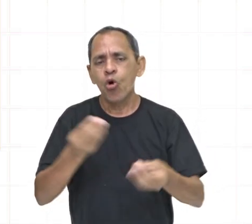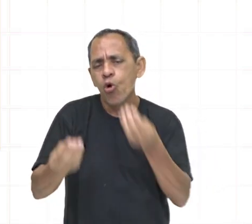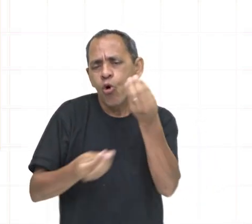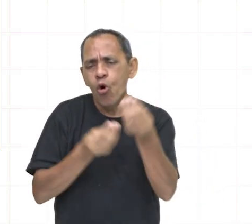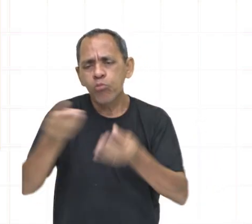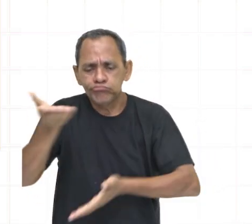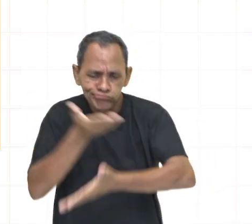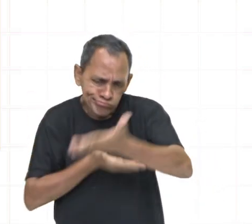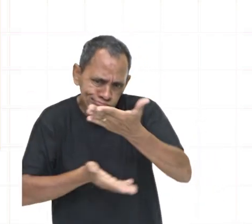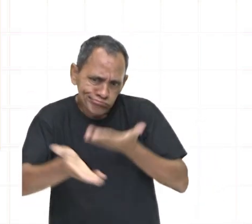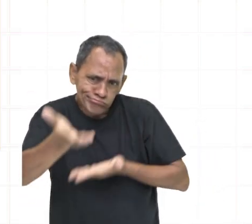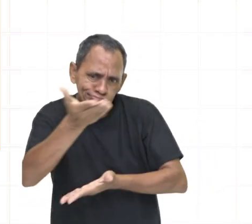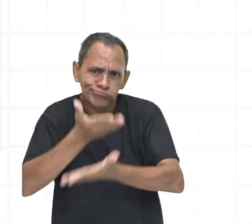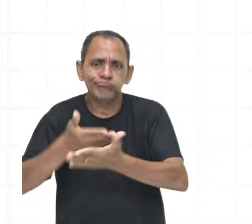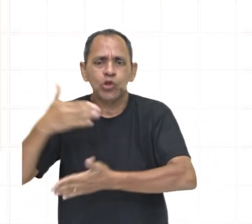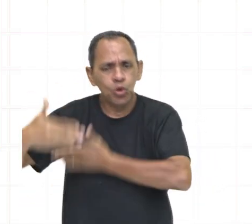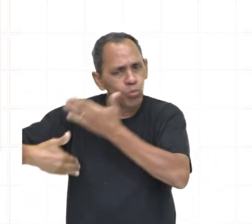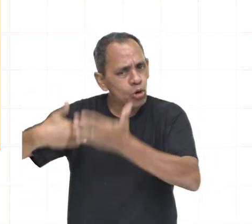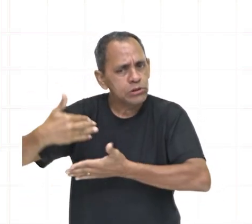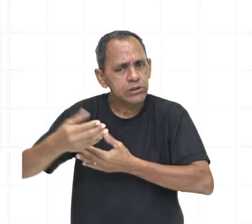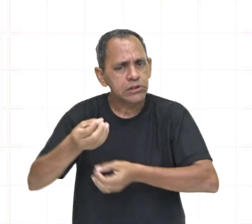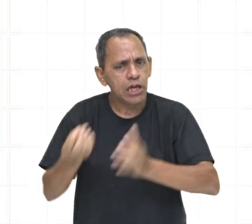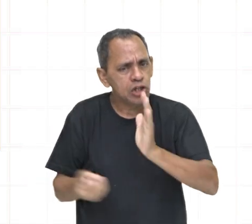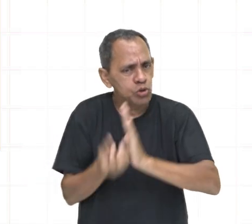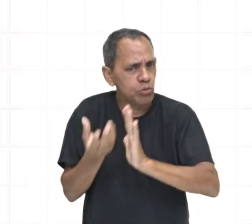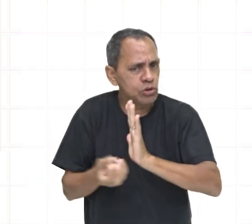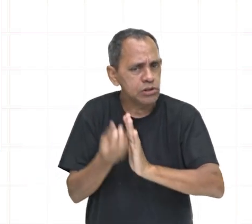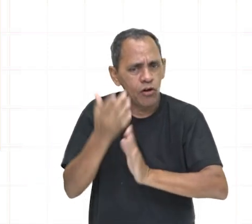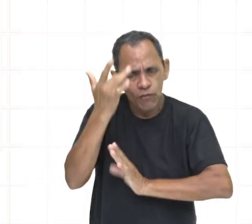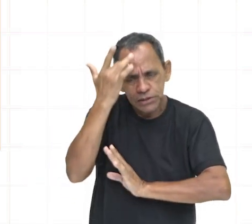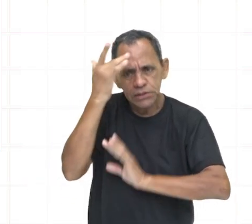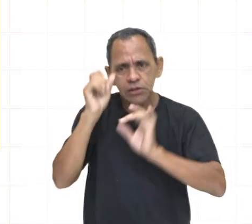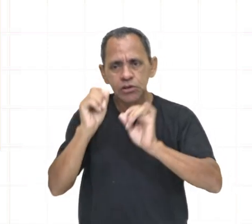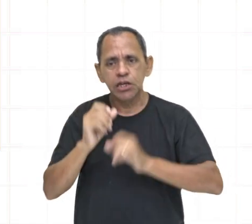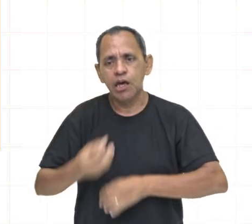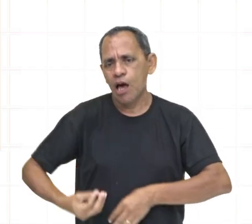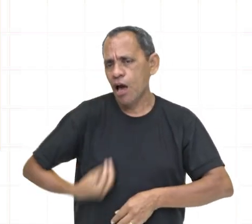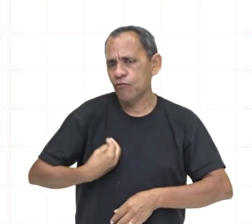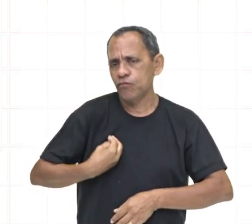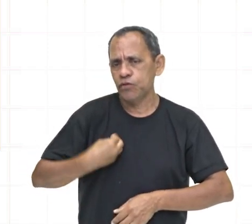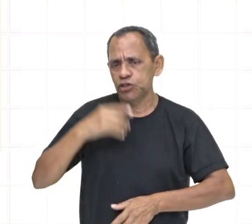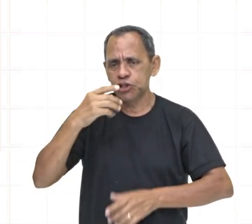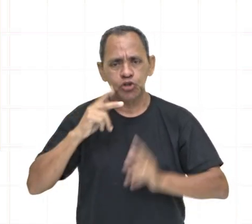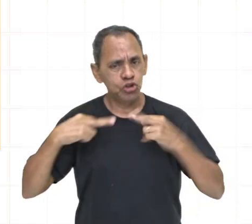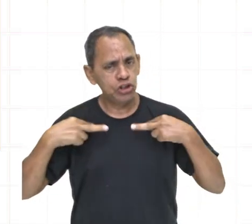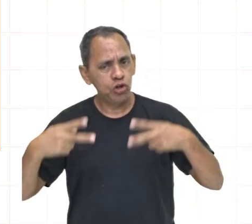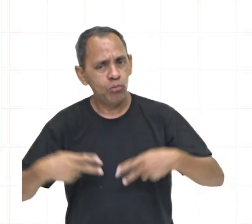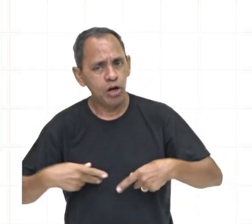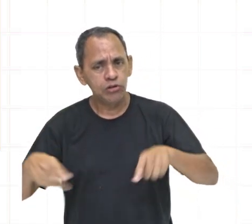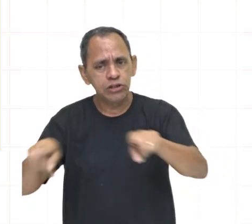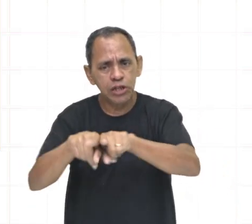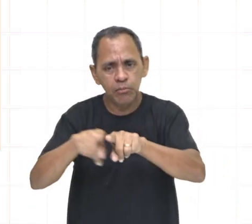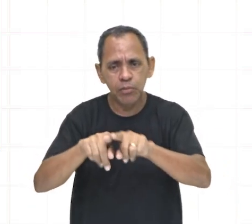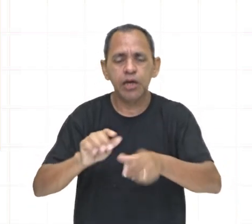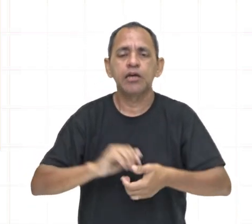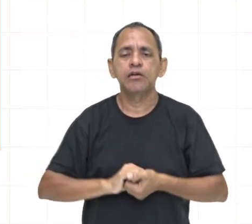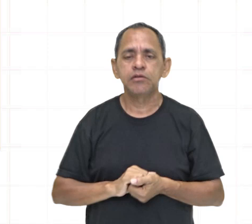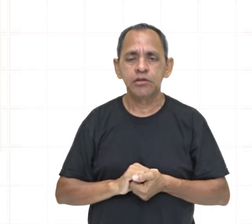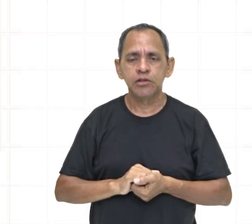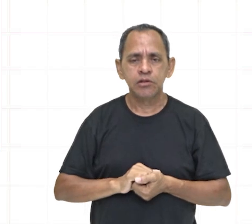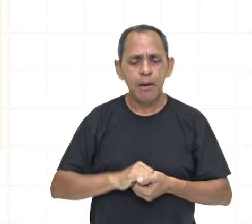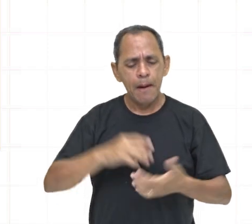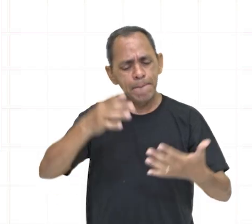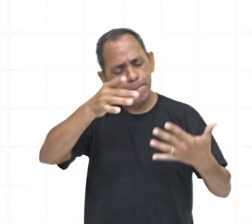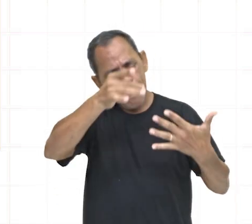nesses processos de produção facilitando, né, toda essa produção, os sensores e